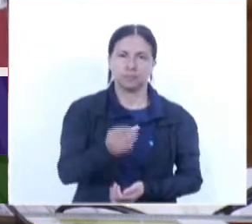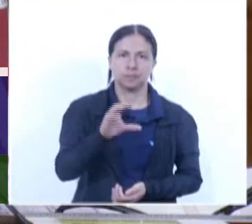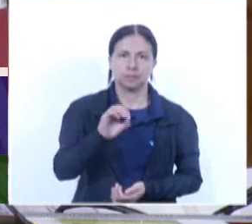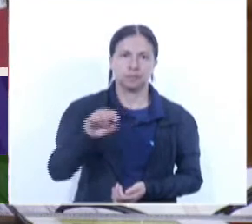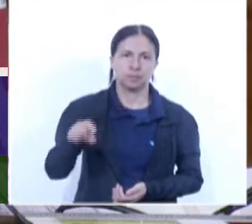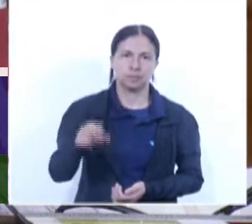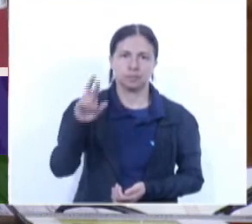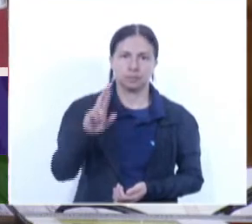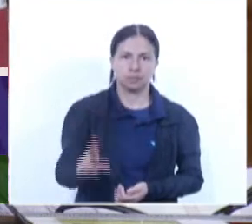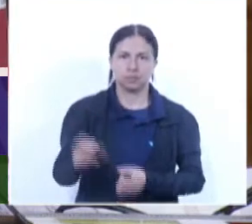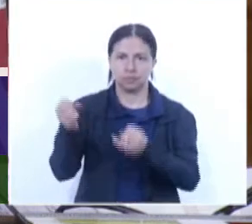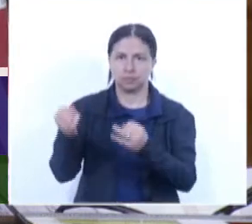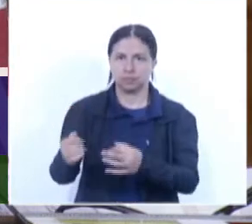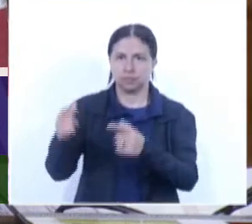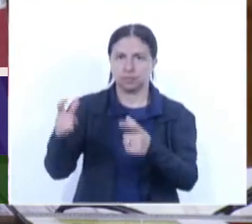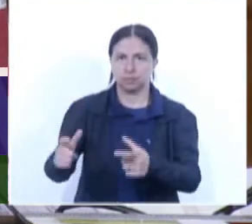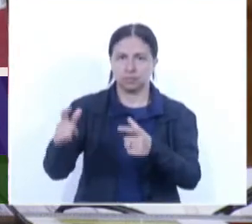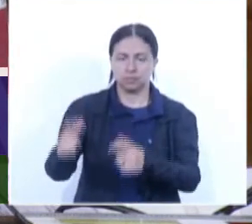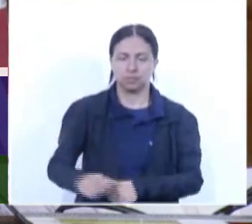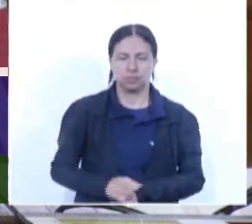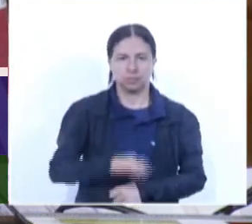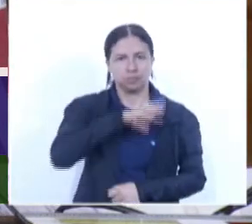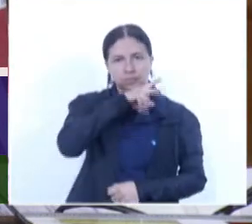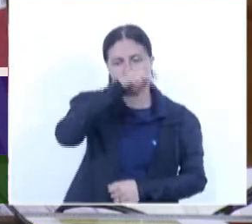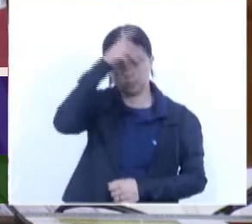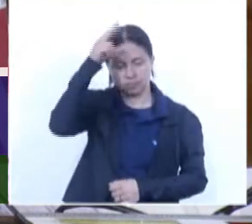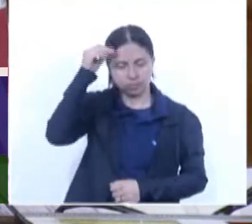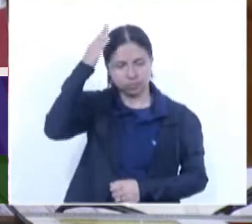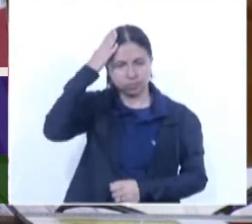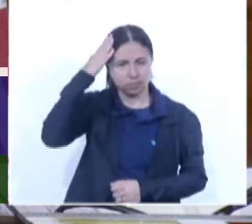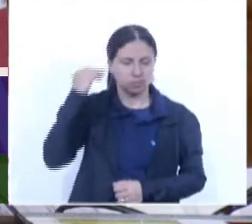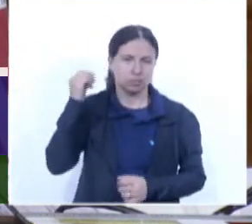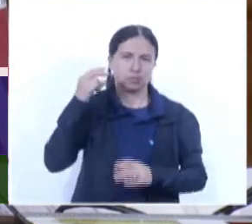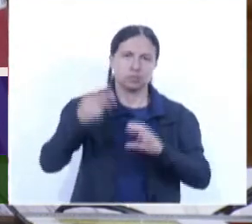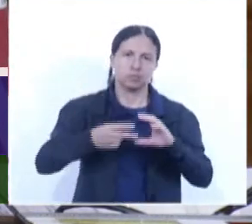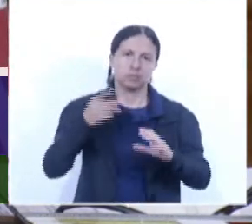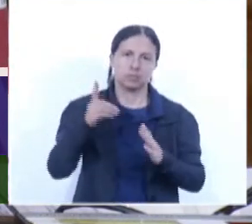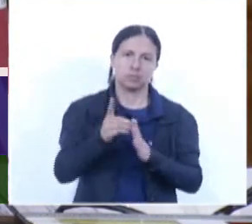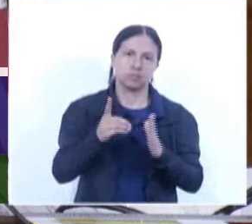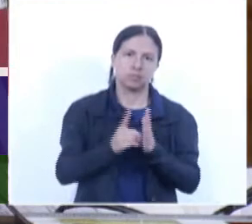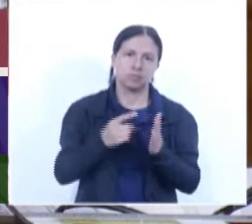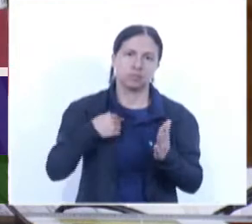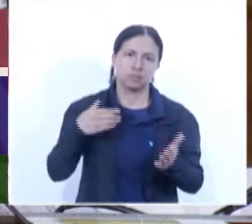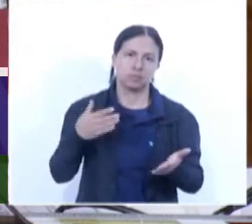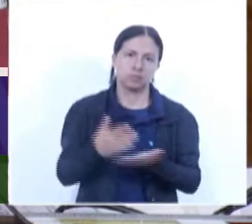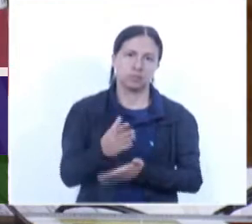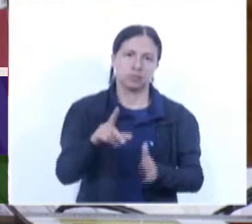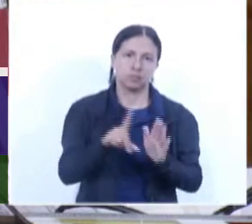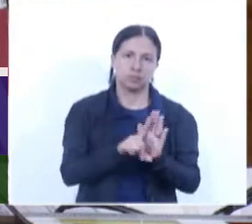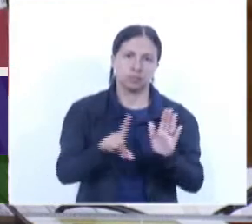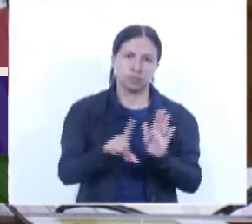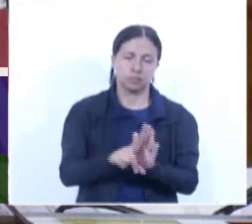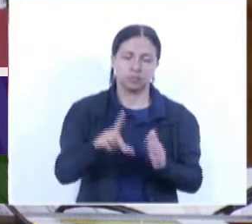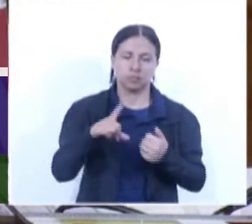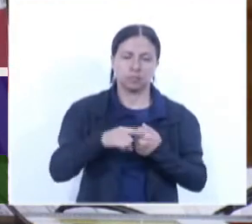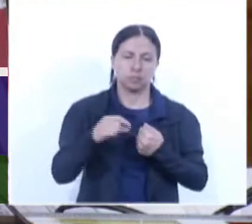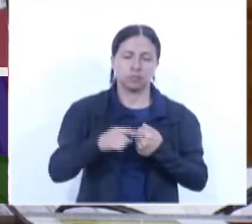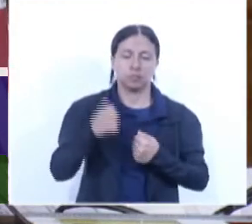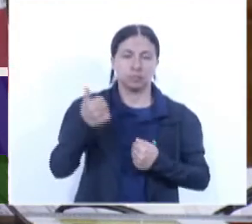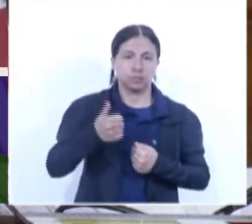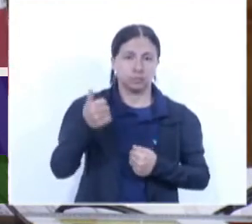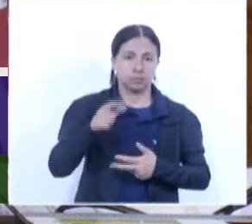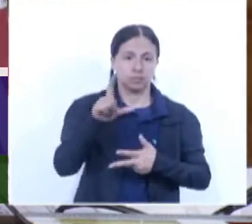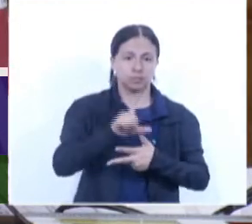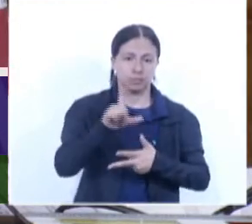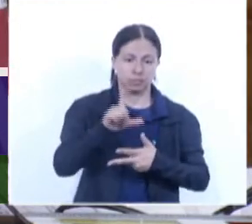que menciona o prefeito de Uberlândia faz saber a câmara do Sol decreto e o sanciona a seguinte lei artigo primeiro o poder executivo fica autorizado a